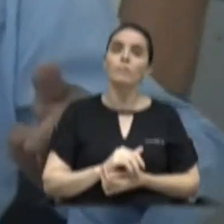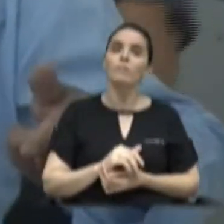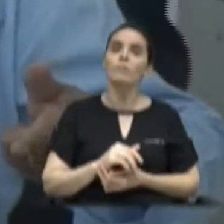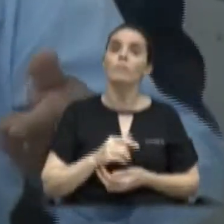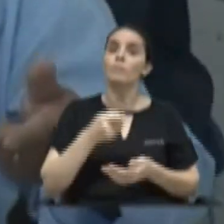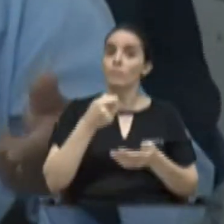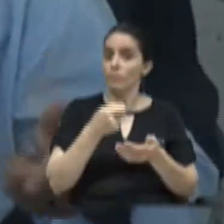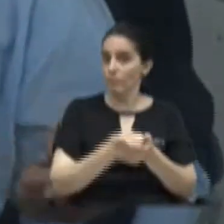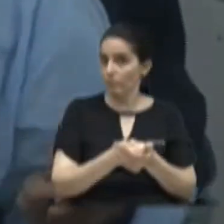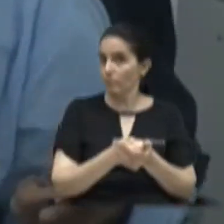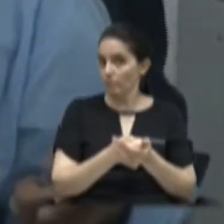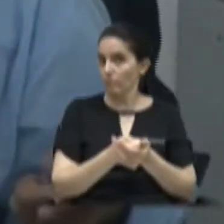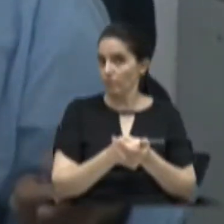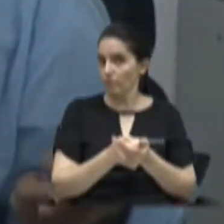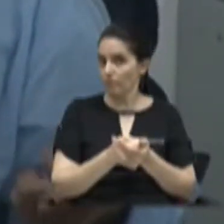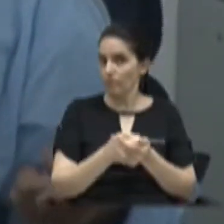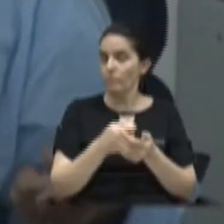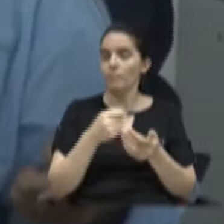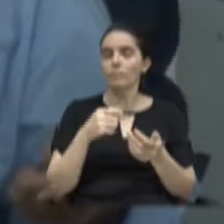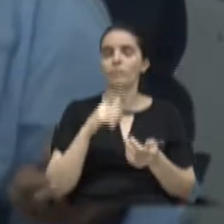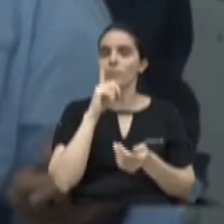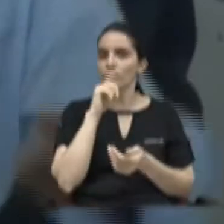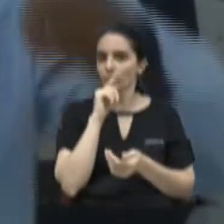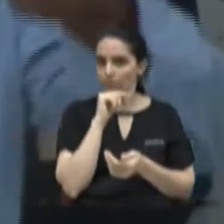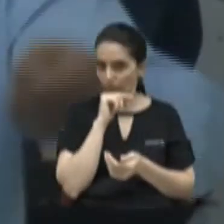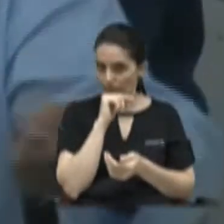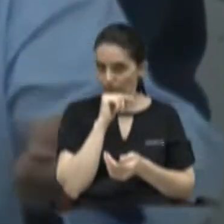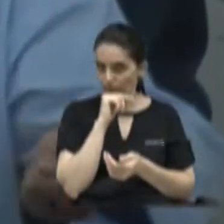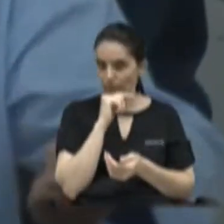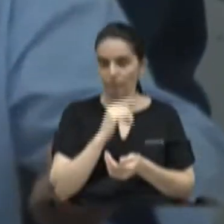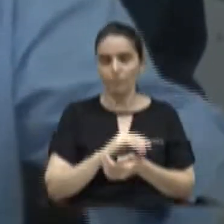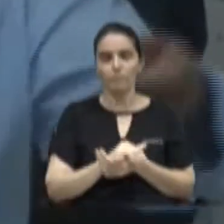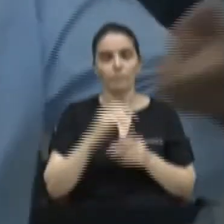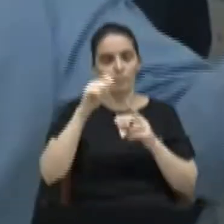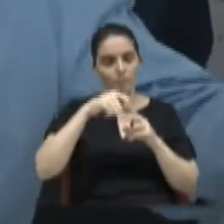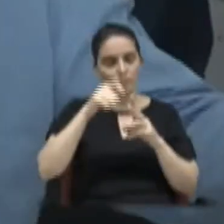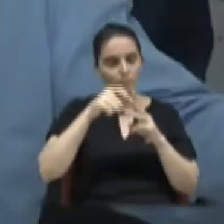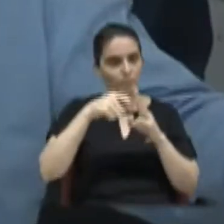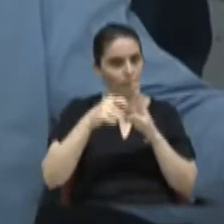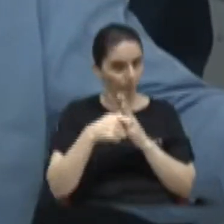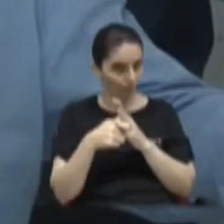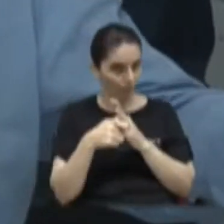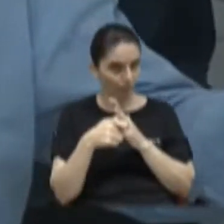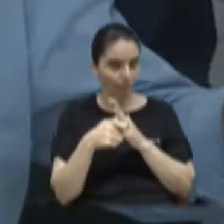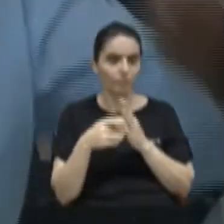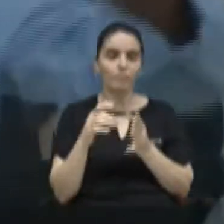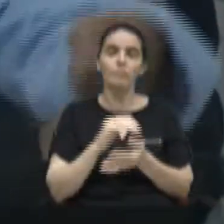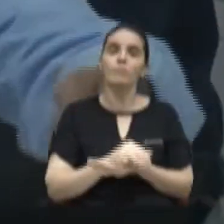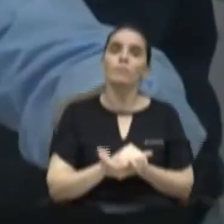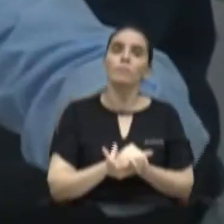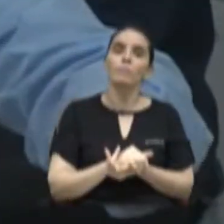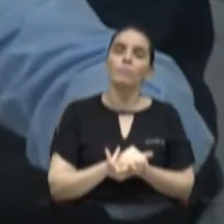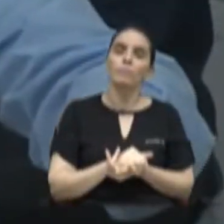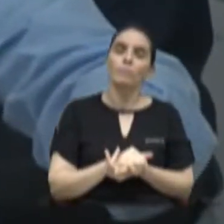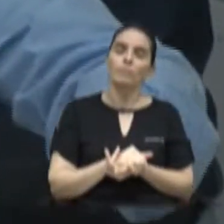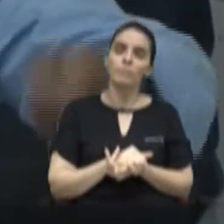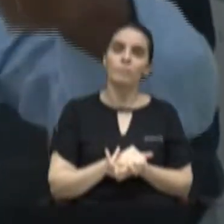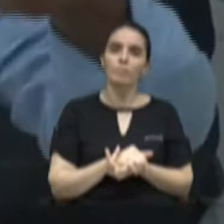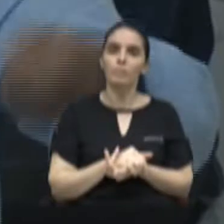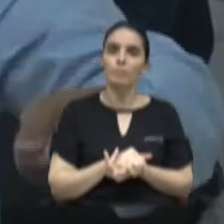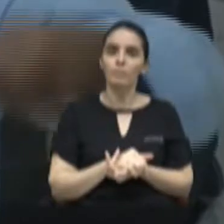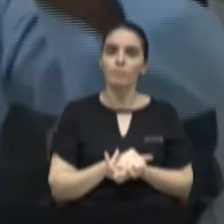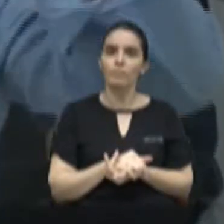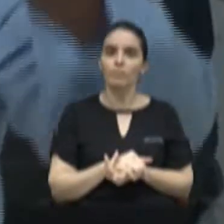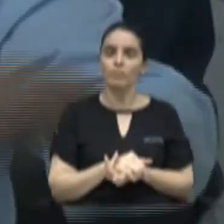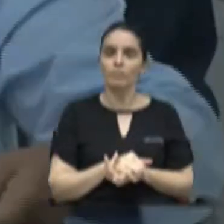suprir a mora é pagar a dívida, doutor Anderson? Pagar a dívida, né? Suprir a mora. Pagar a dívida.